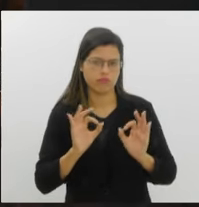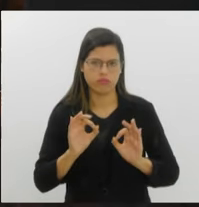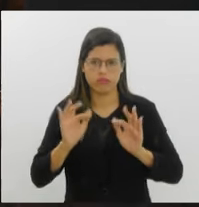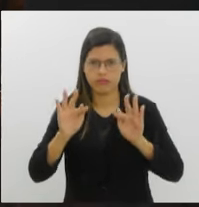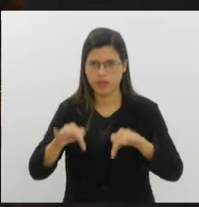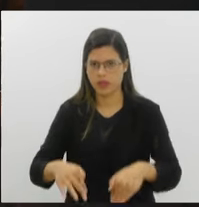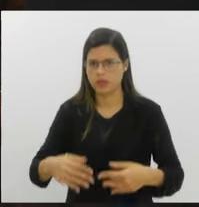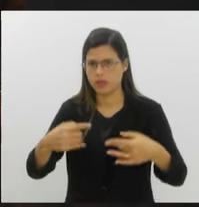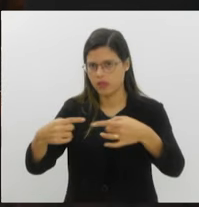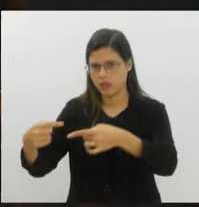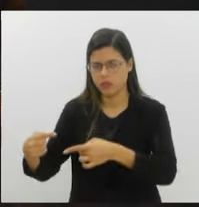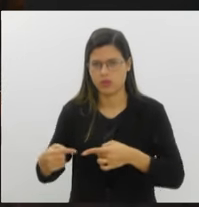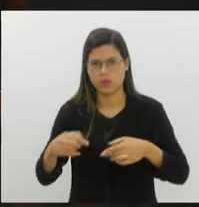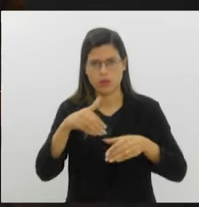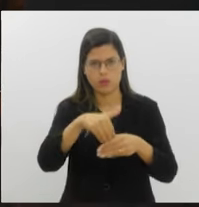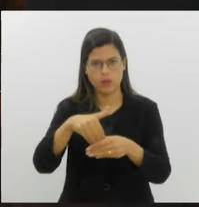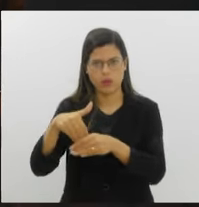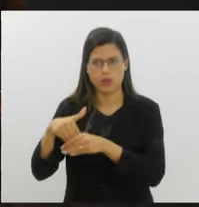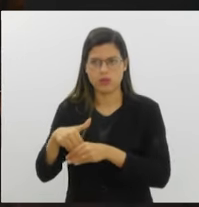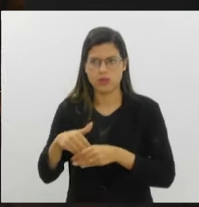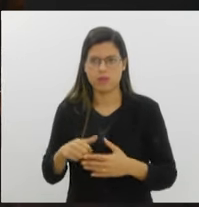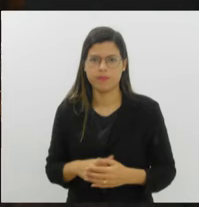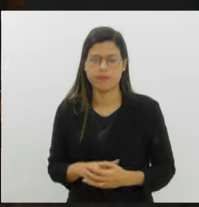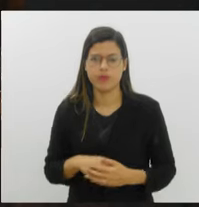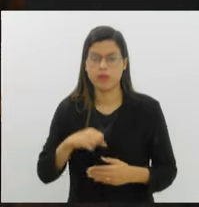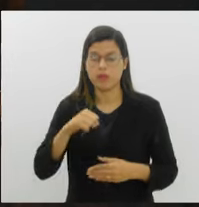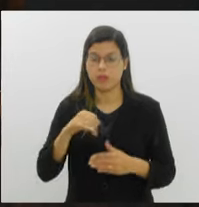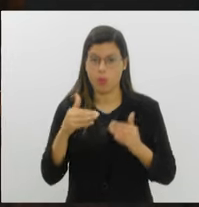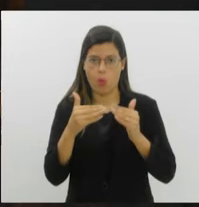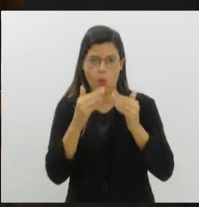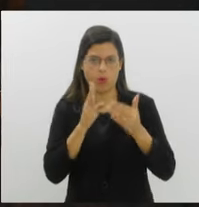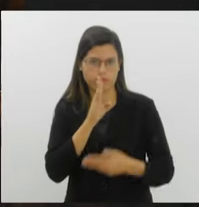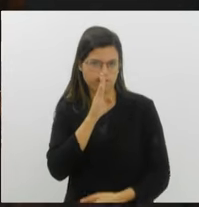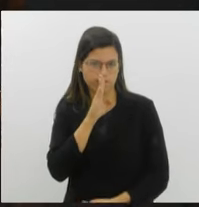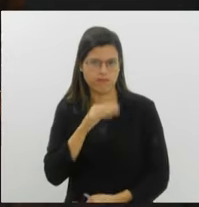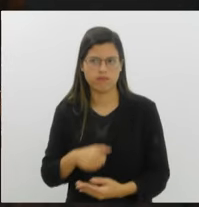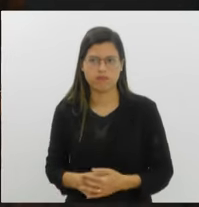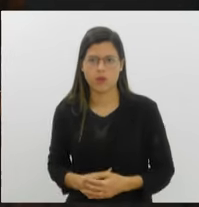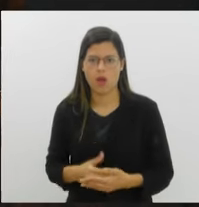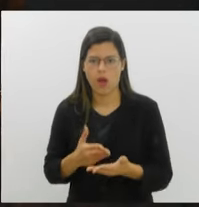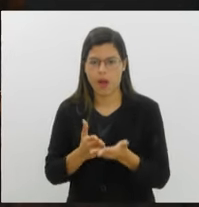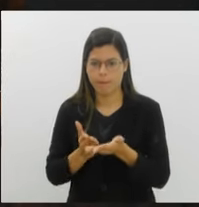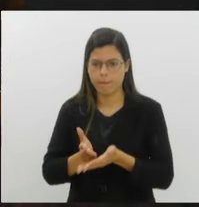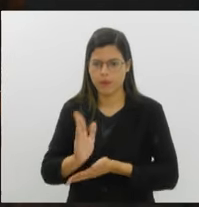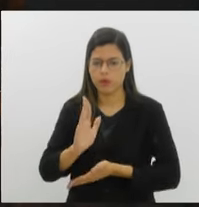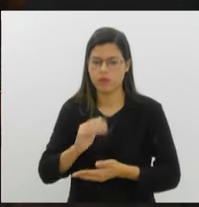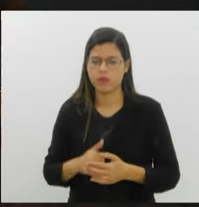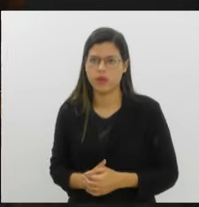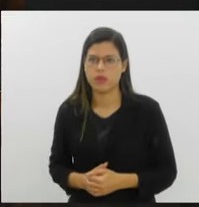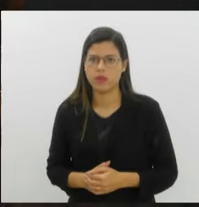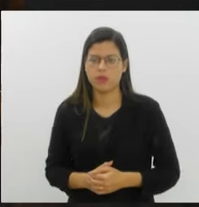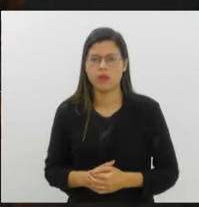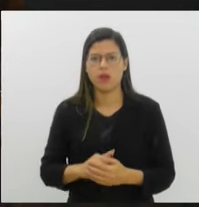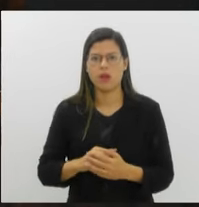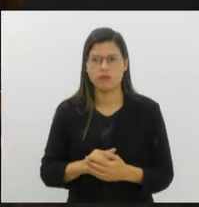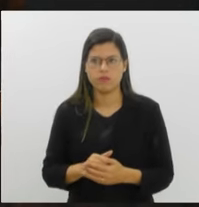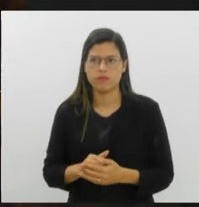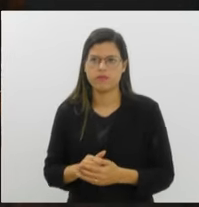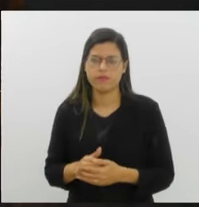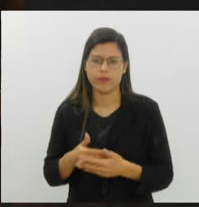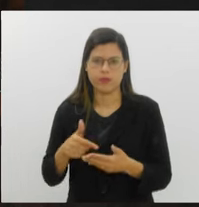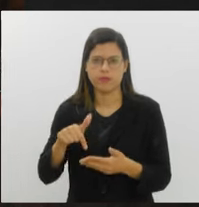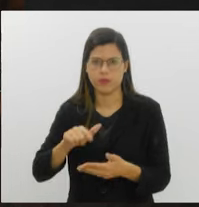discutir, encerrada a discussão. Em votação, os senhores que aprovam, permaneçam como estão. Aprovado, vai a promulgação.